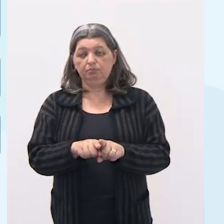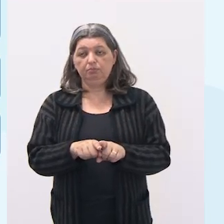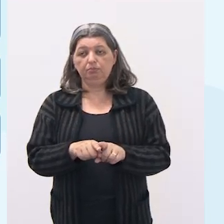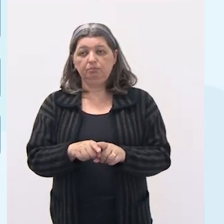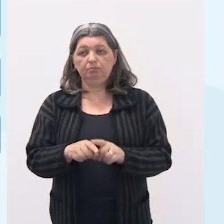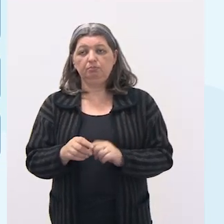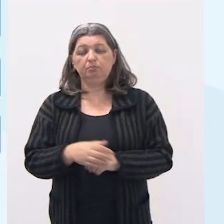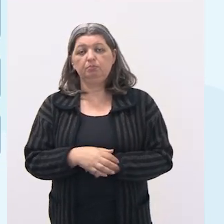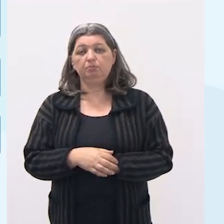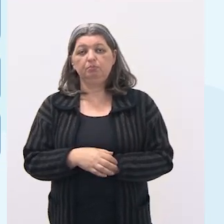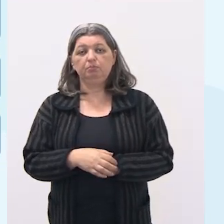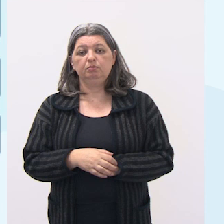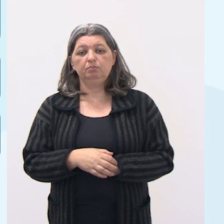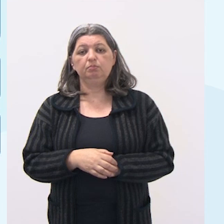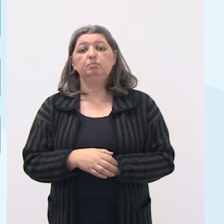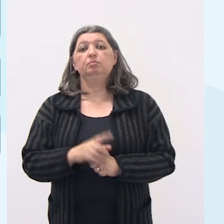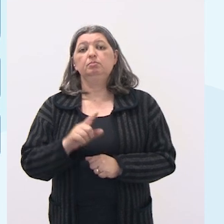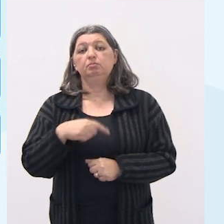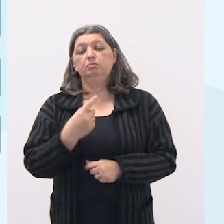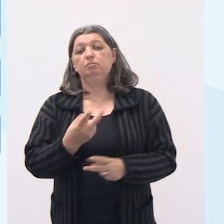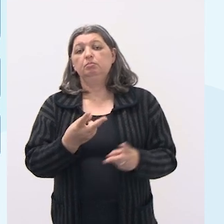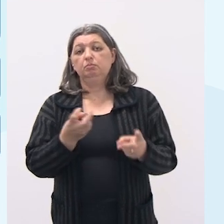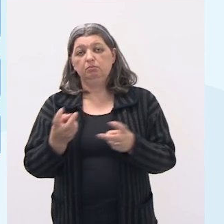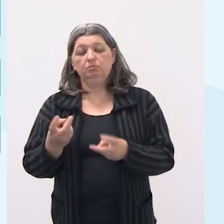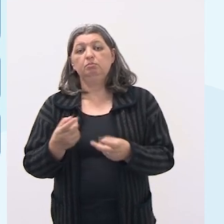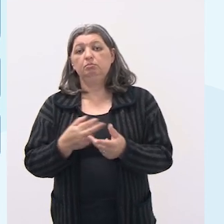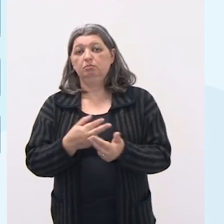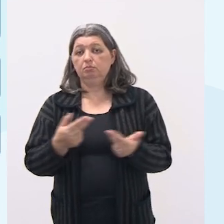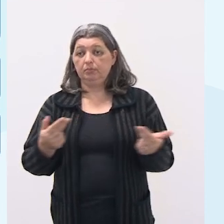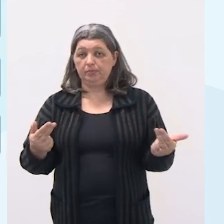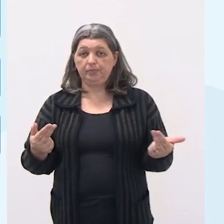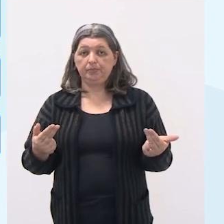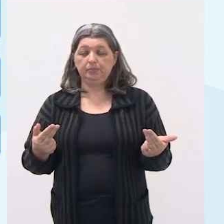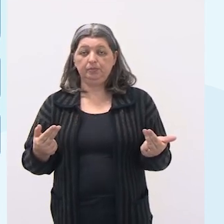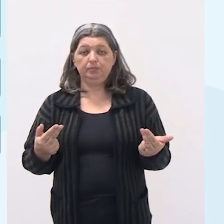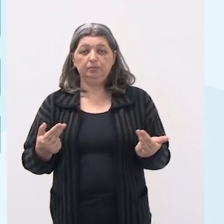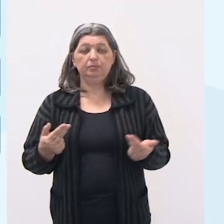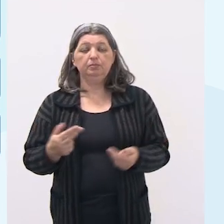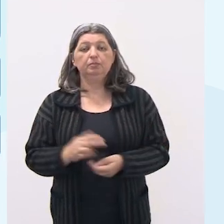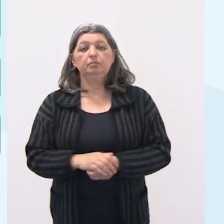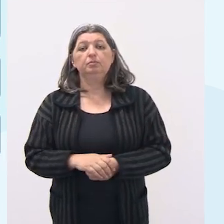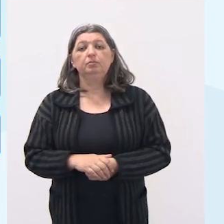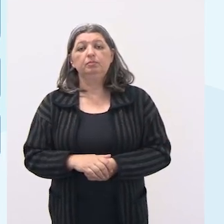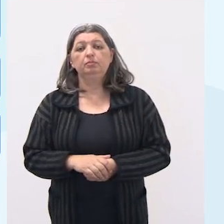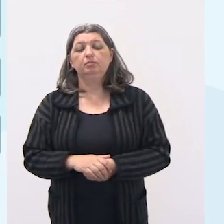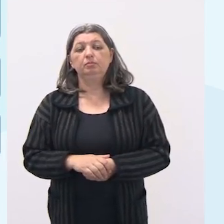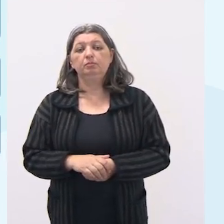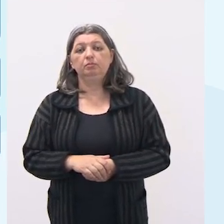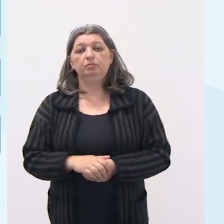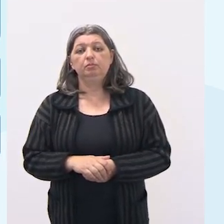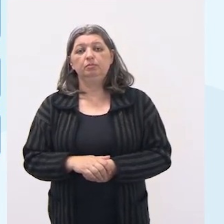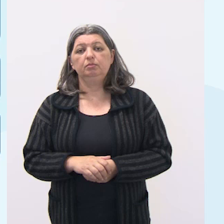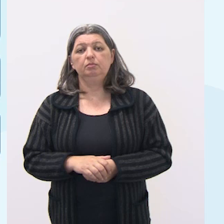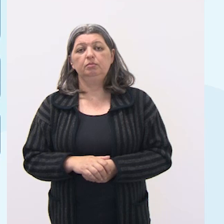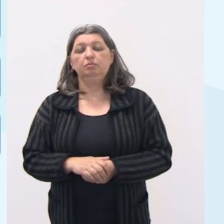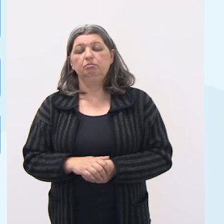nós vemos muito que essas mulheres, elas têm uma baixa